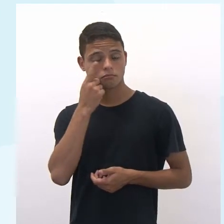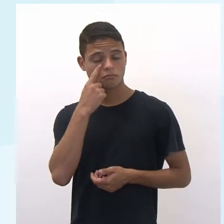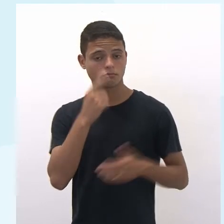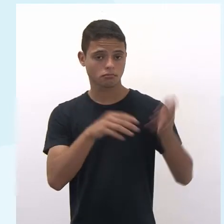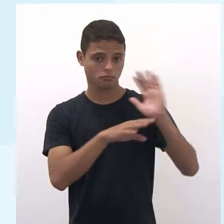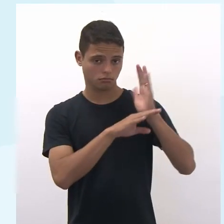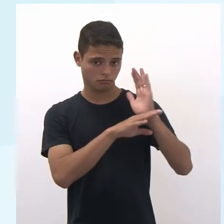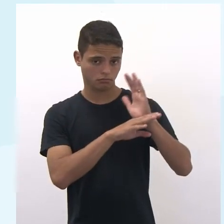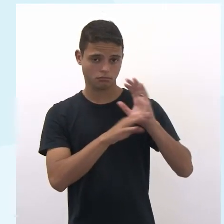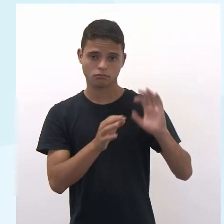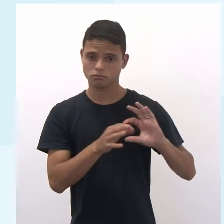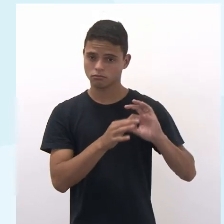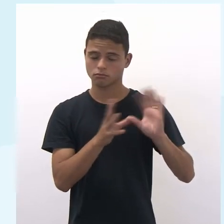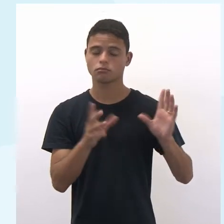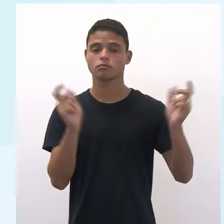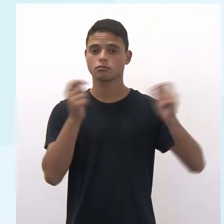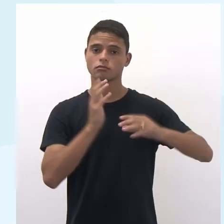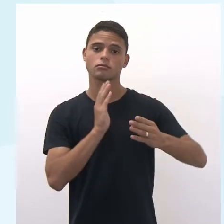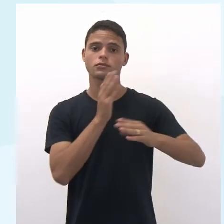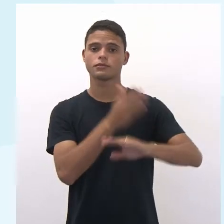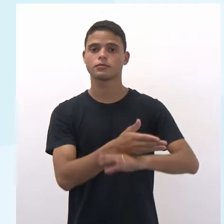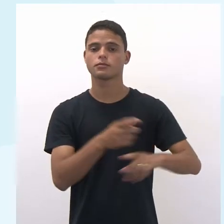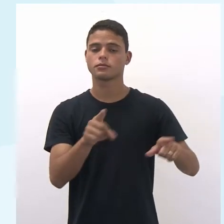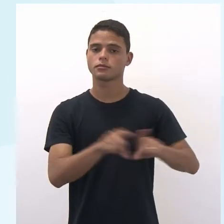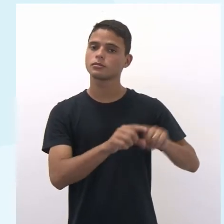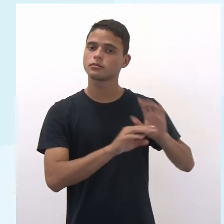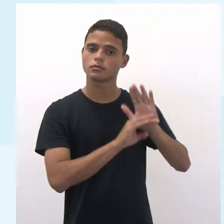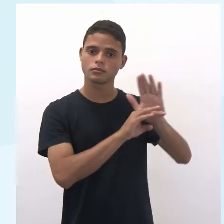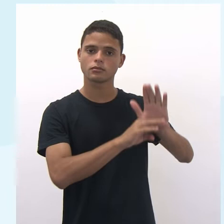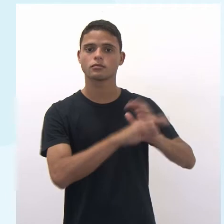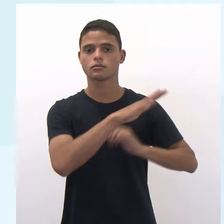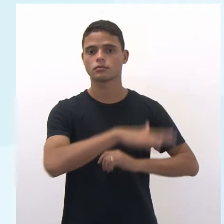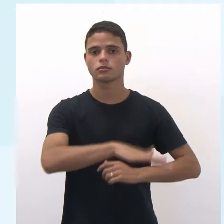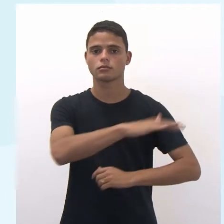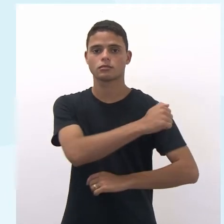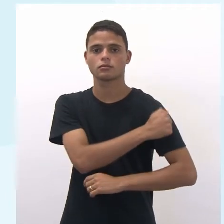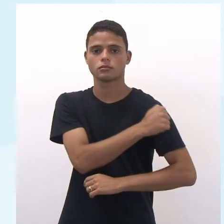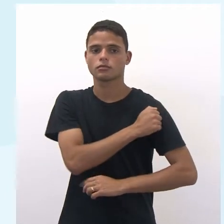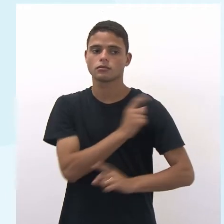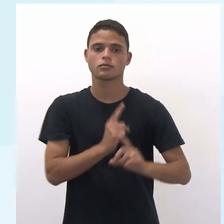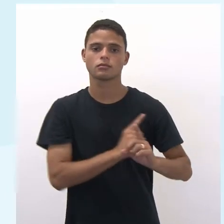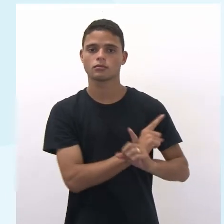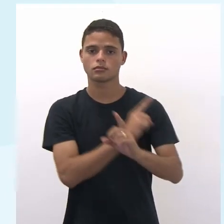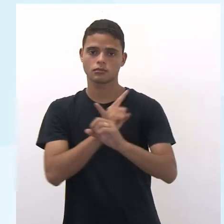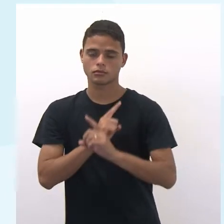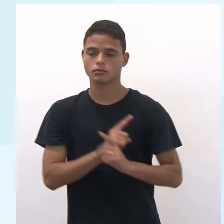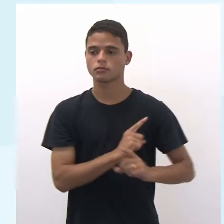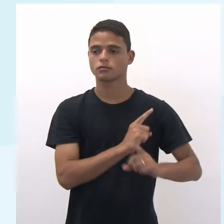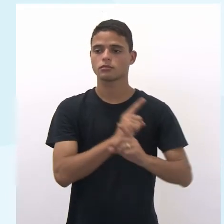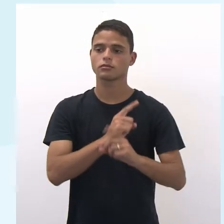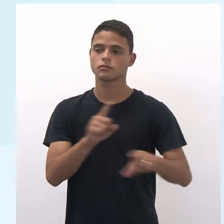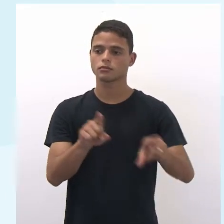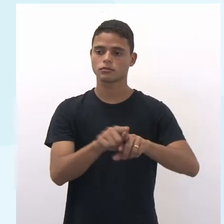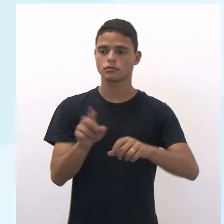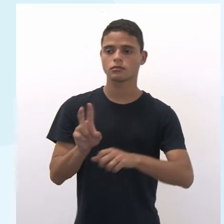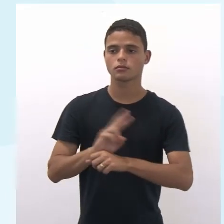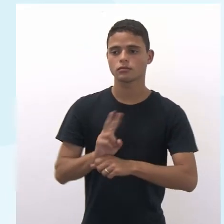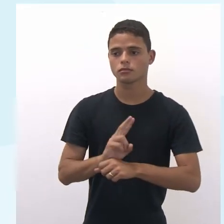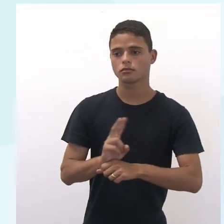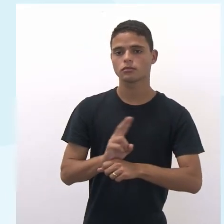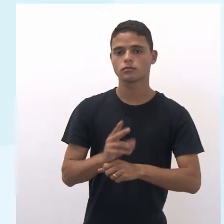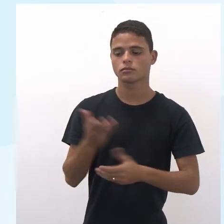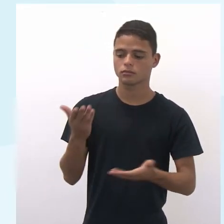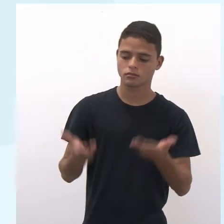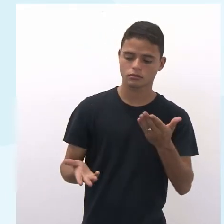disponível que vai possibilitar com que o estudante identifique, né, e analise o equilíbrio